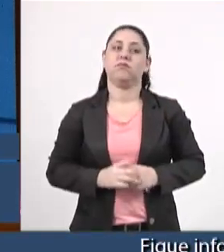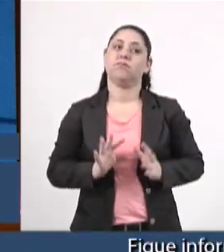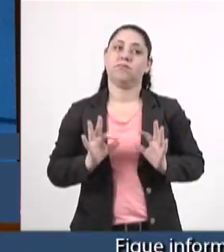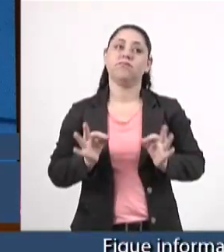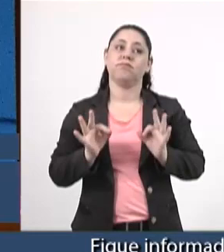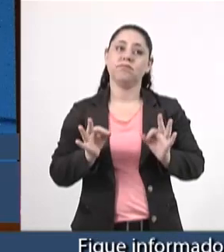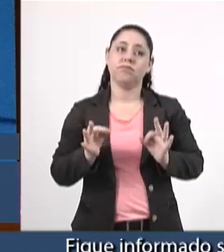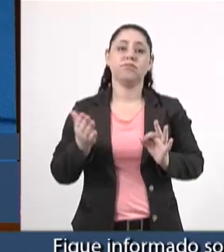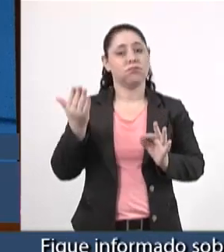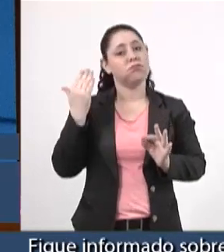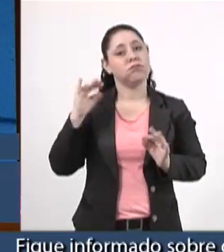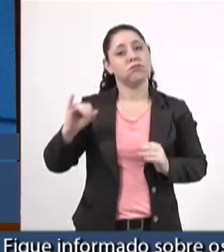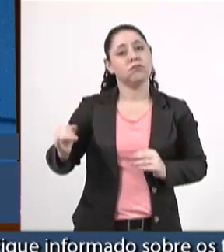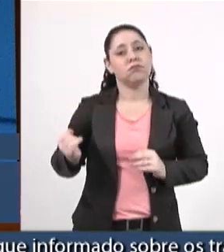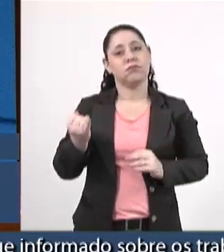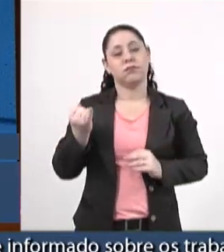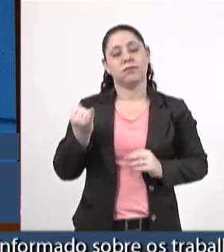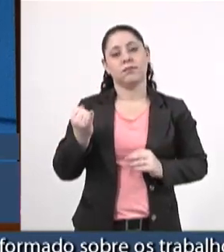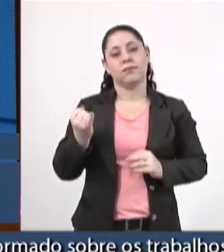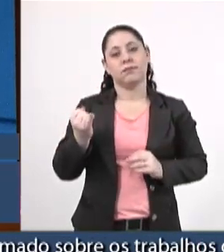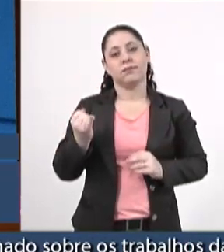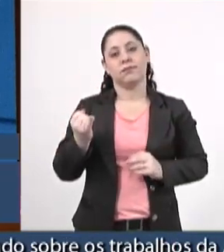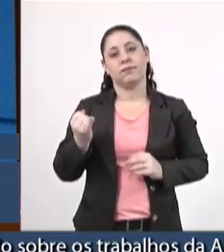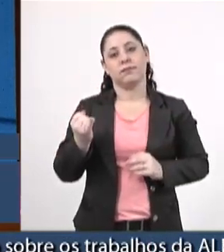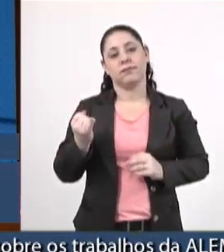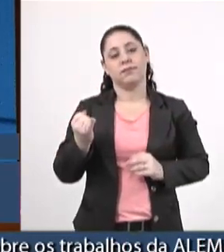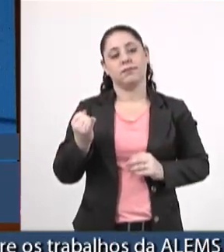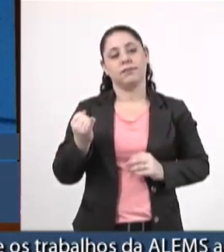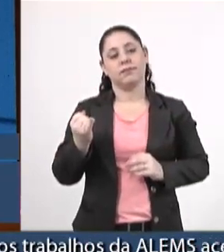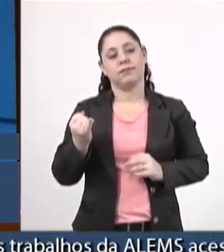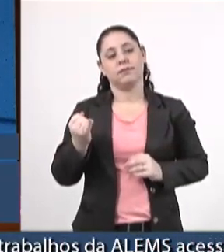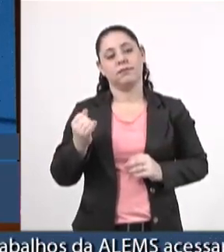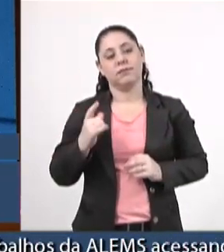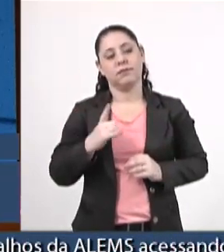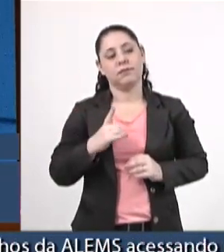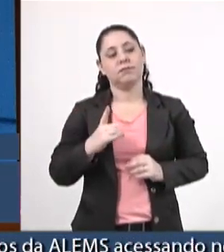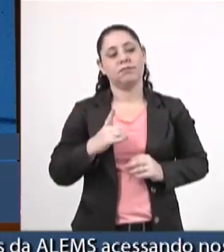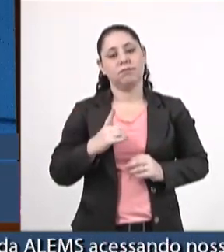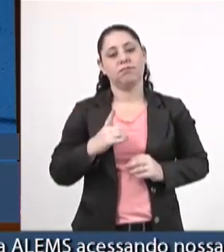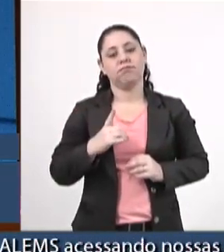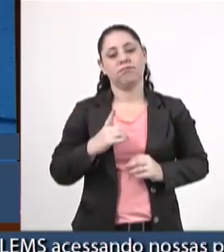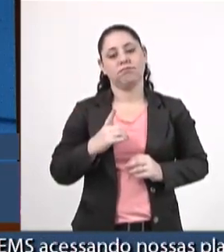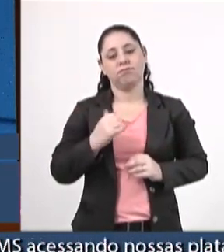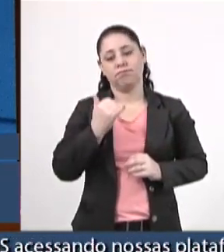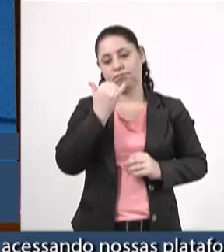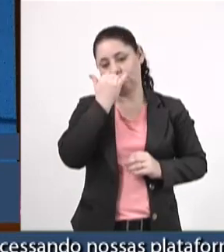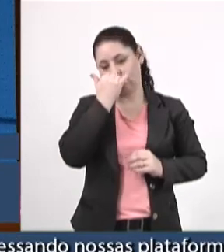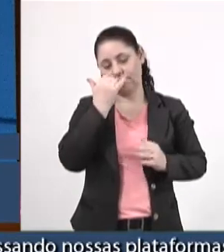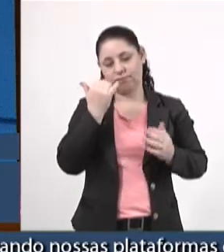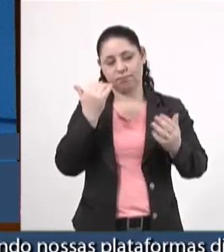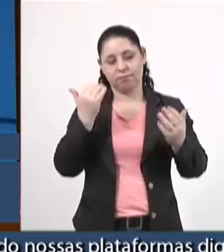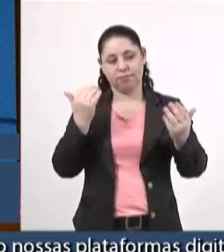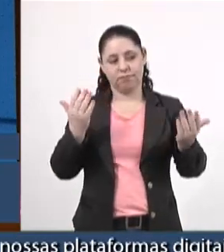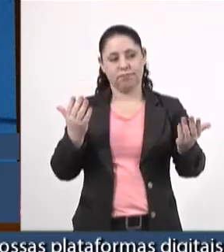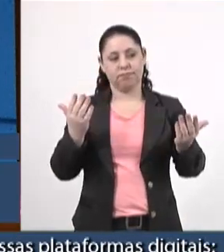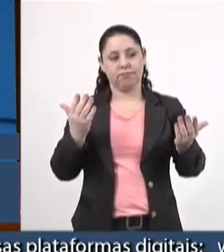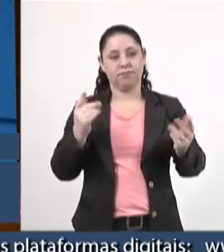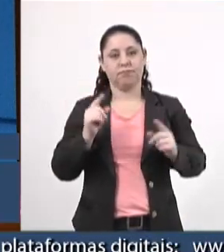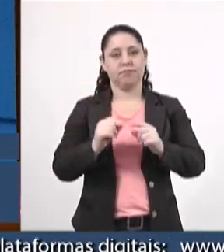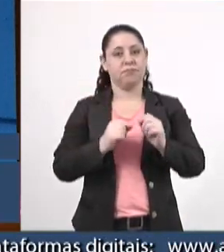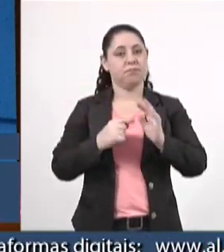Logicamente que naquela oportunidade nós tivemos uma grande decepção com o processo que